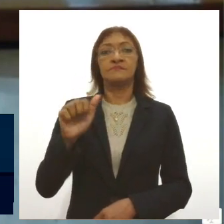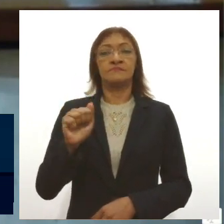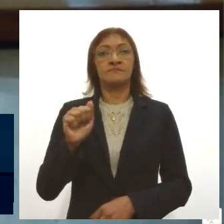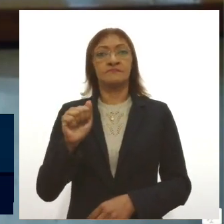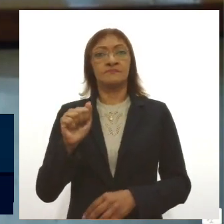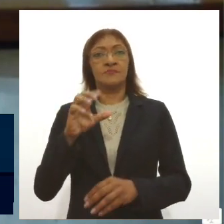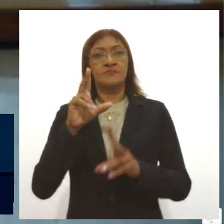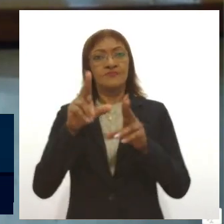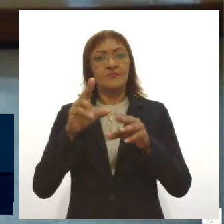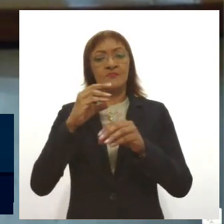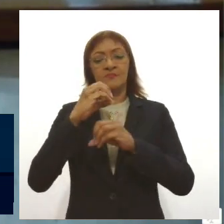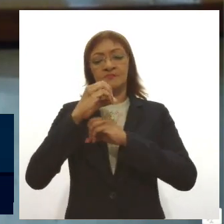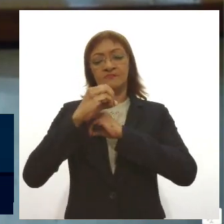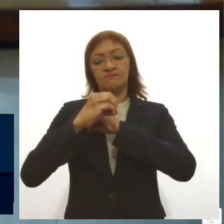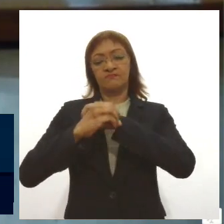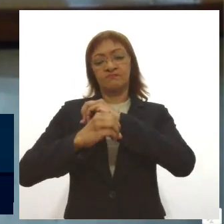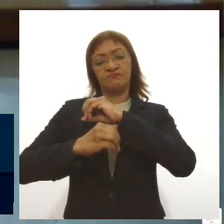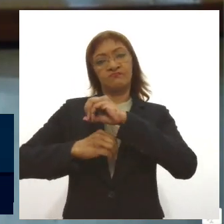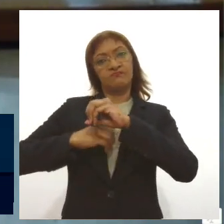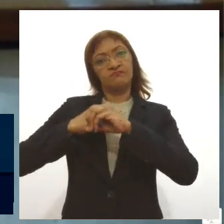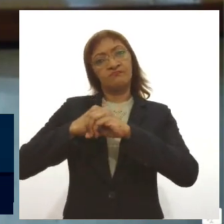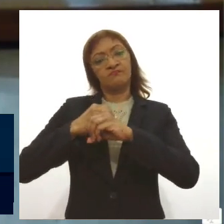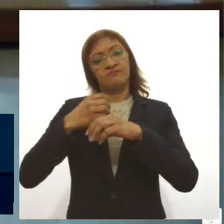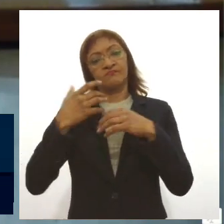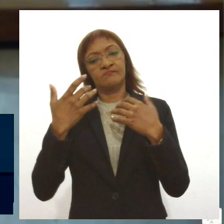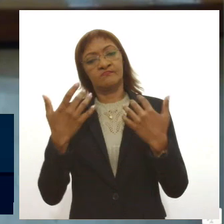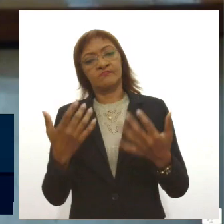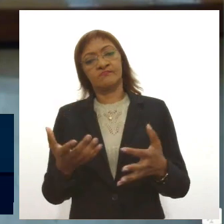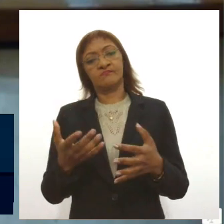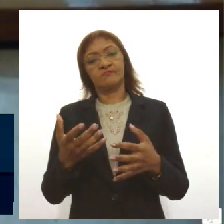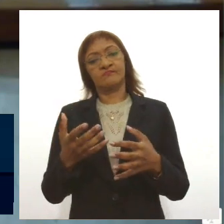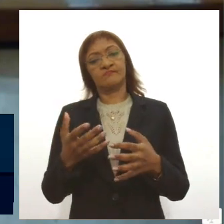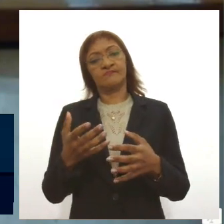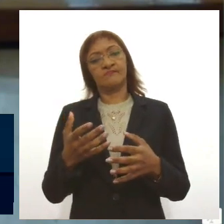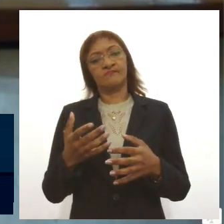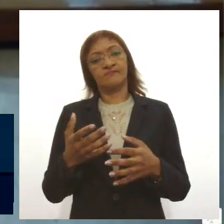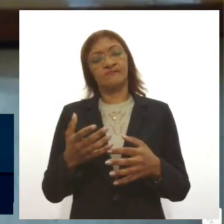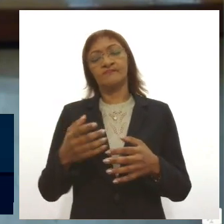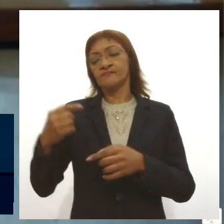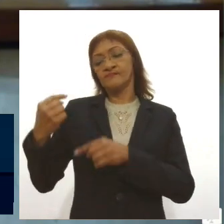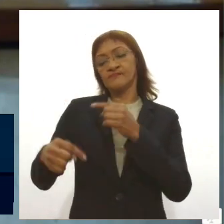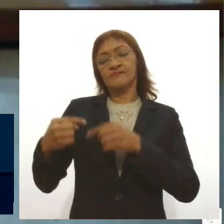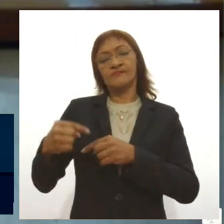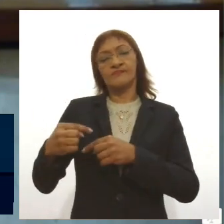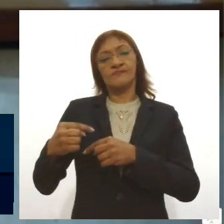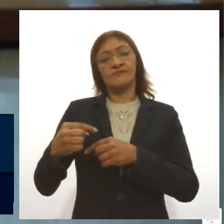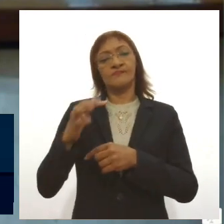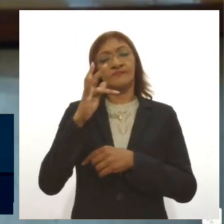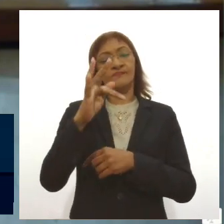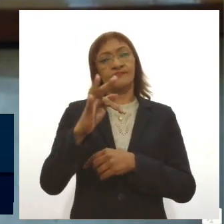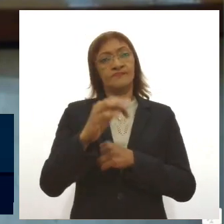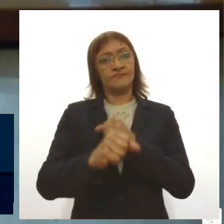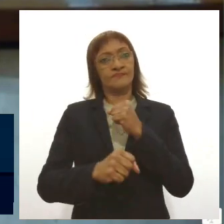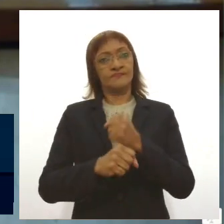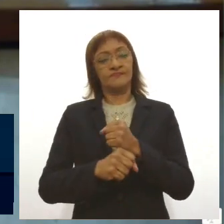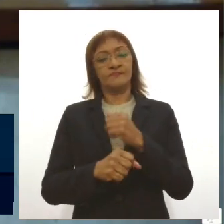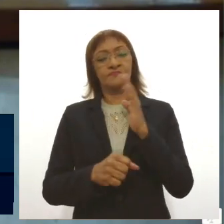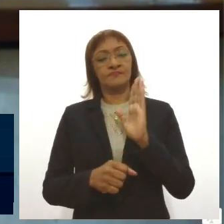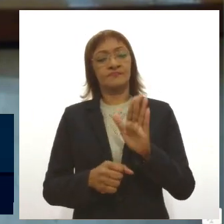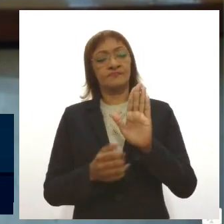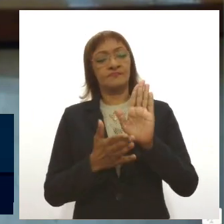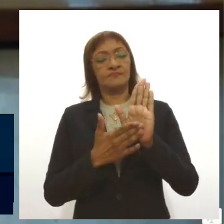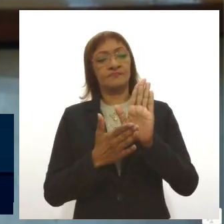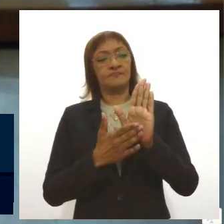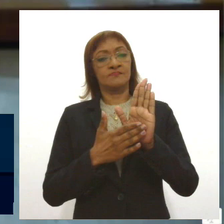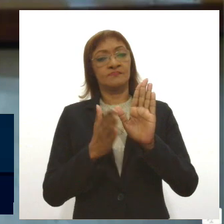sobre a implantação dessa política. A gente pretende, no próximo ano, ter essa proposta da política